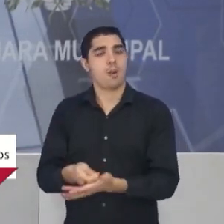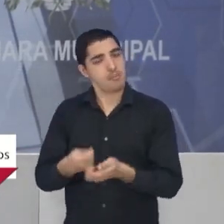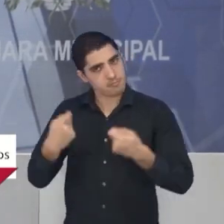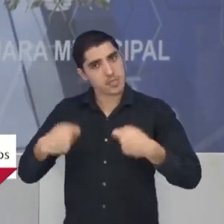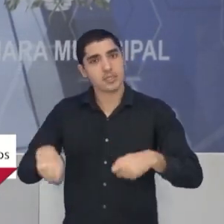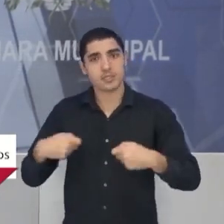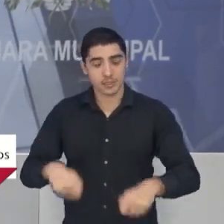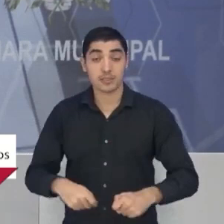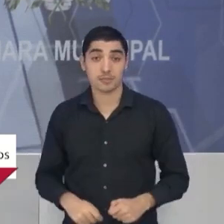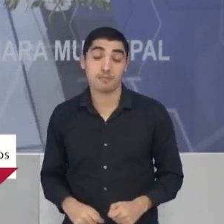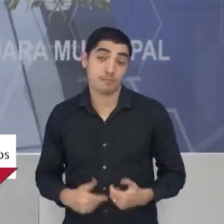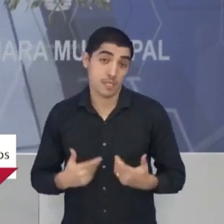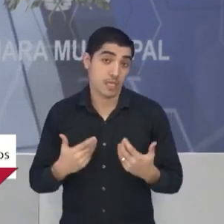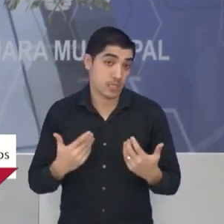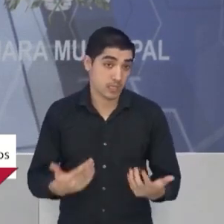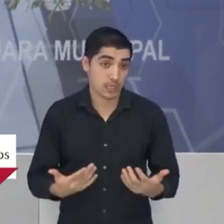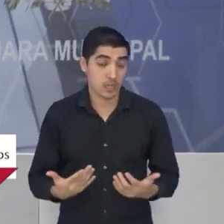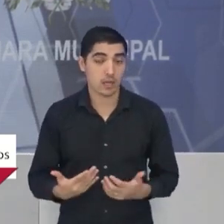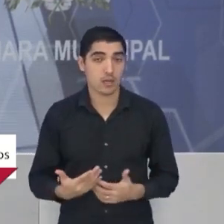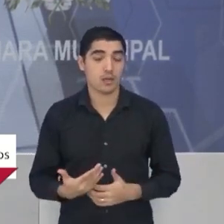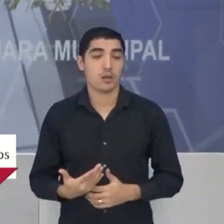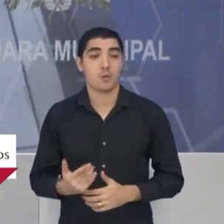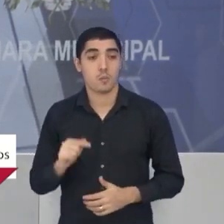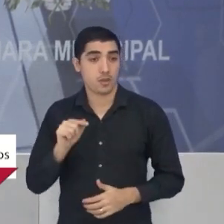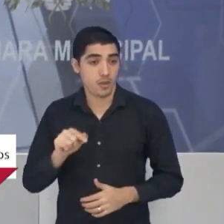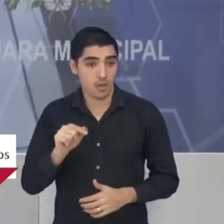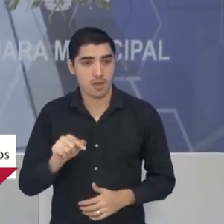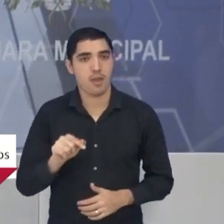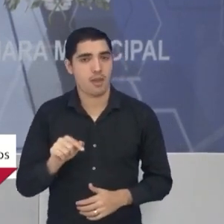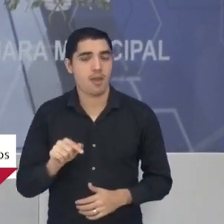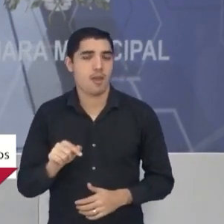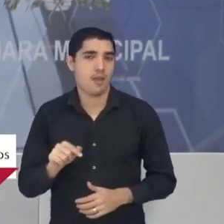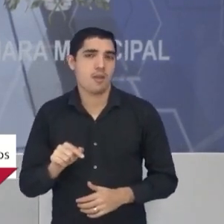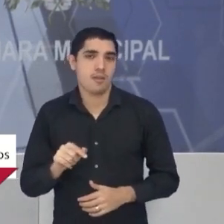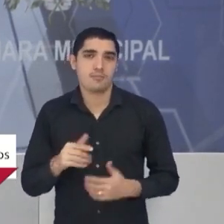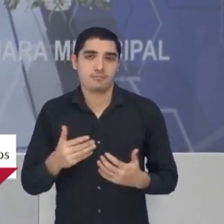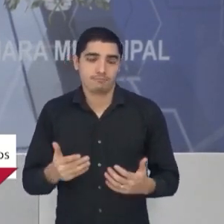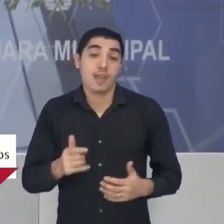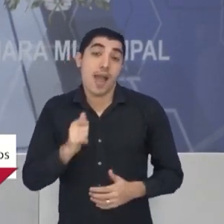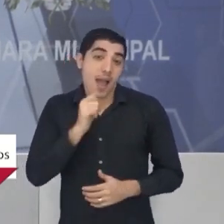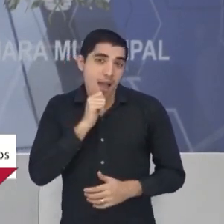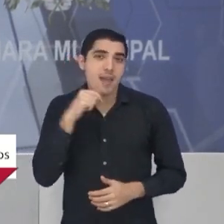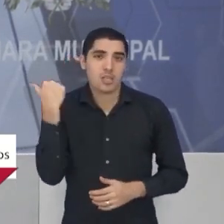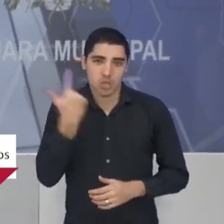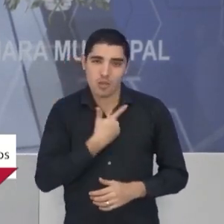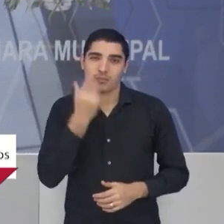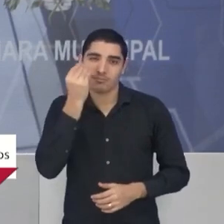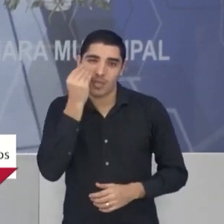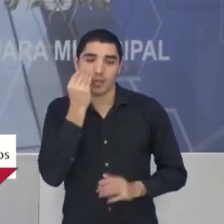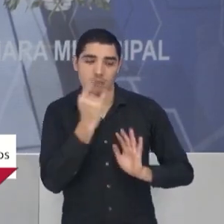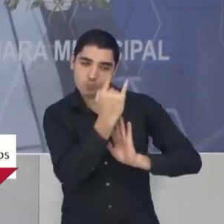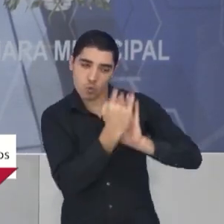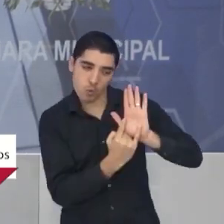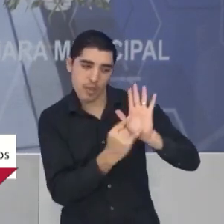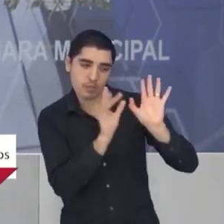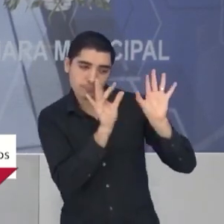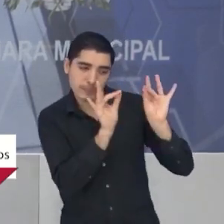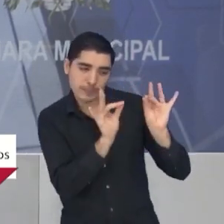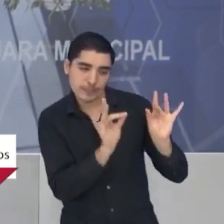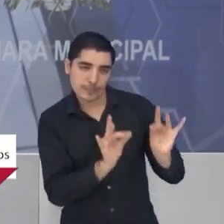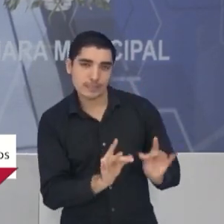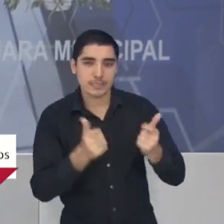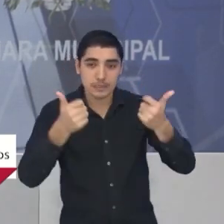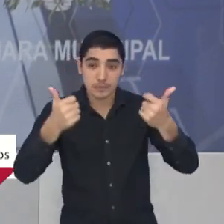que vai vai ser ainda detalhado mas eu já gostaria de